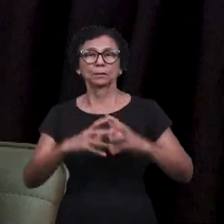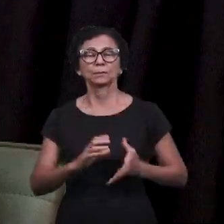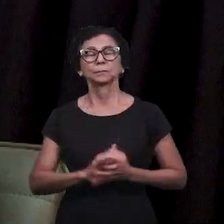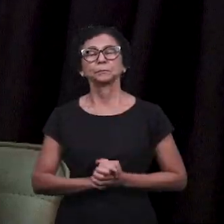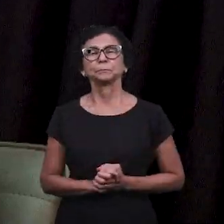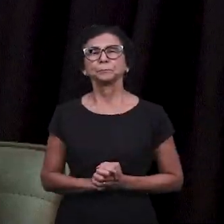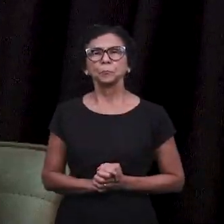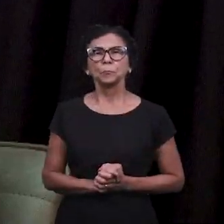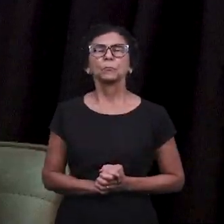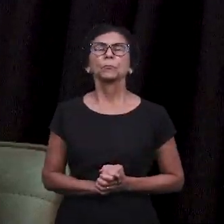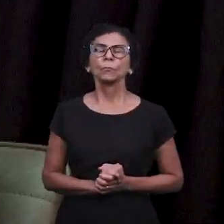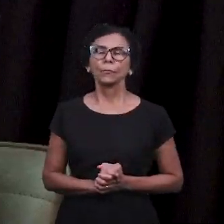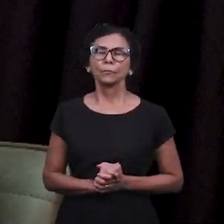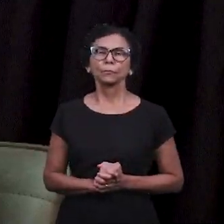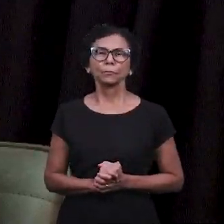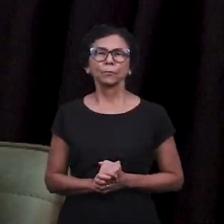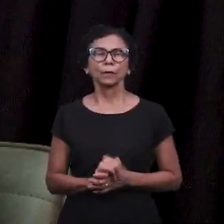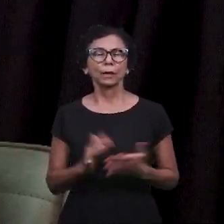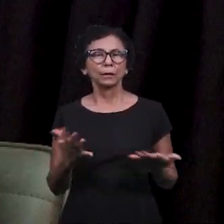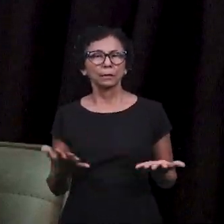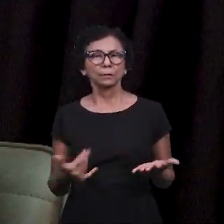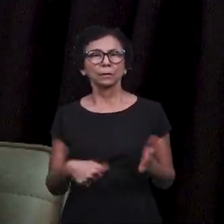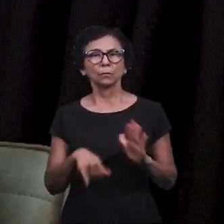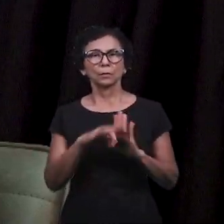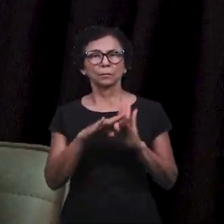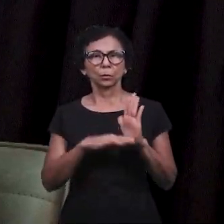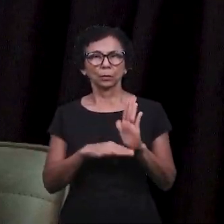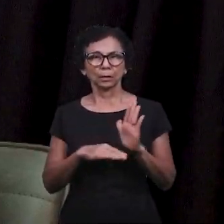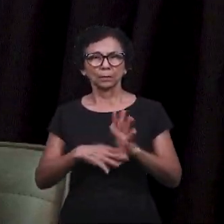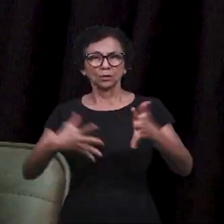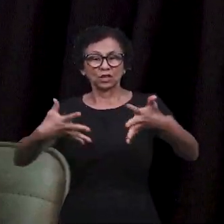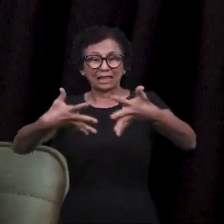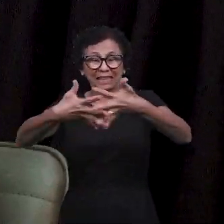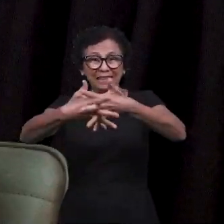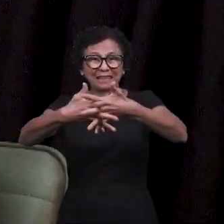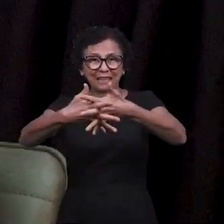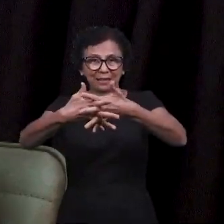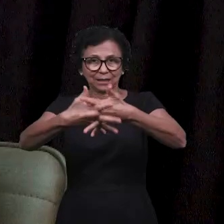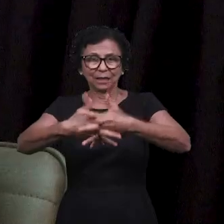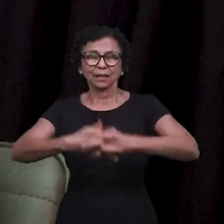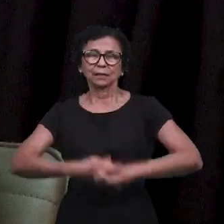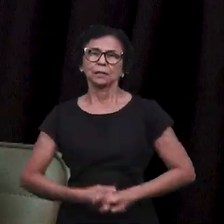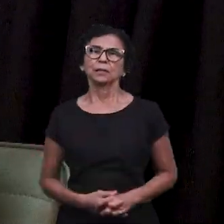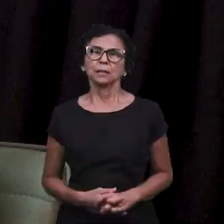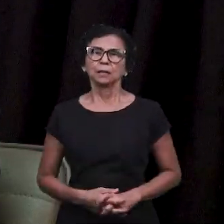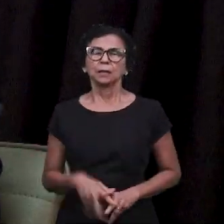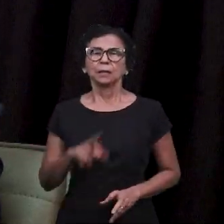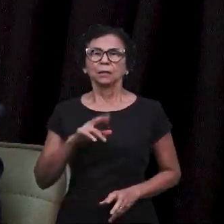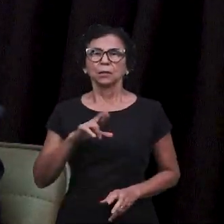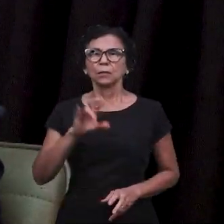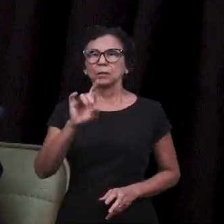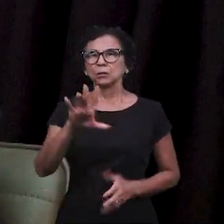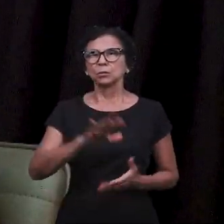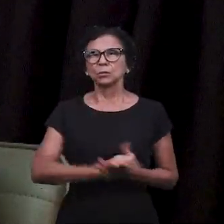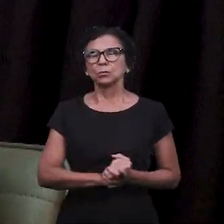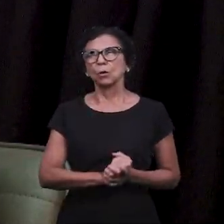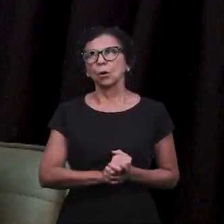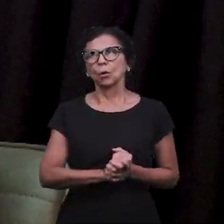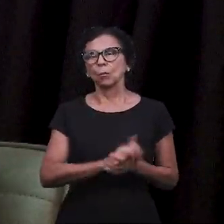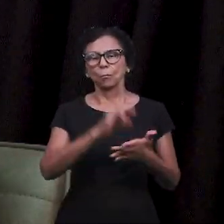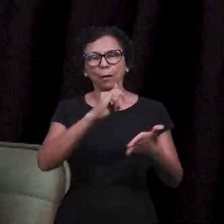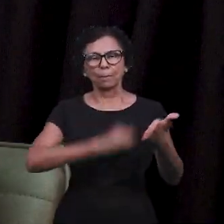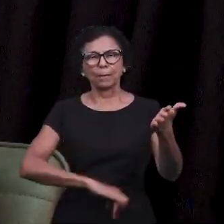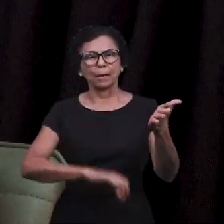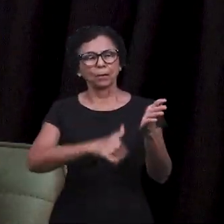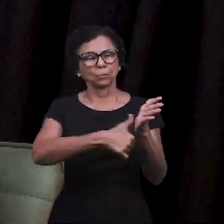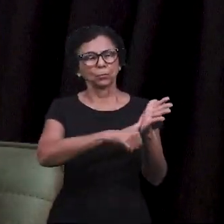ela modifica. O programa de integridade não é só uma modificação a partir de um documento que você vai redigir, um código de conduta, né? Um